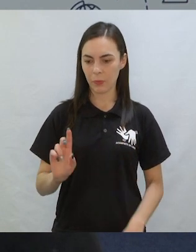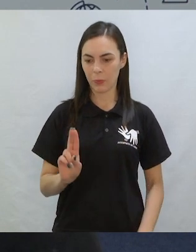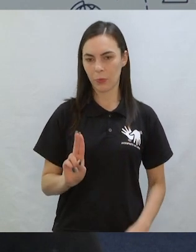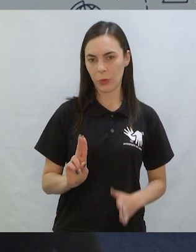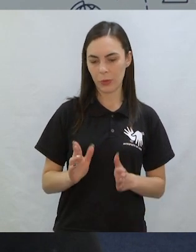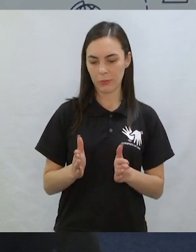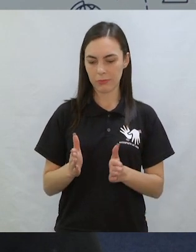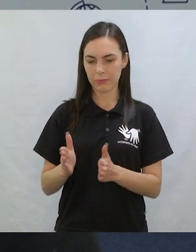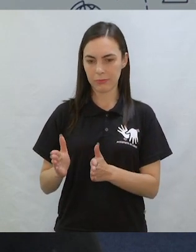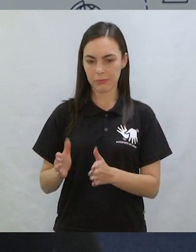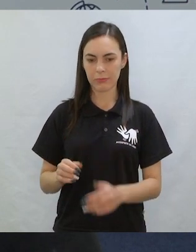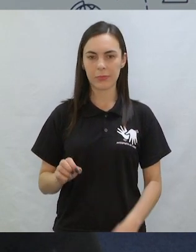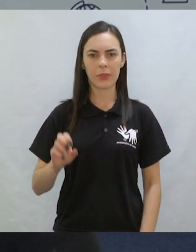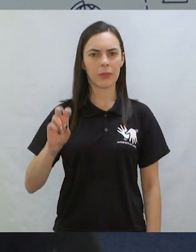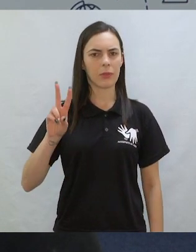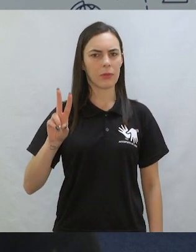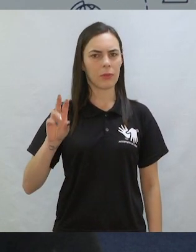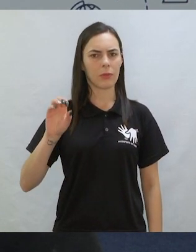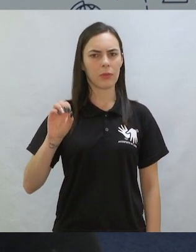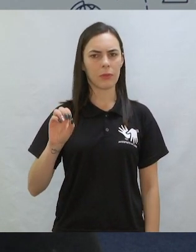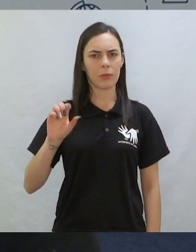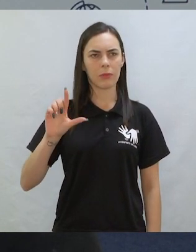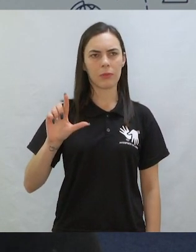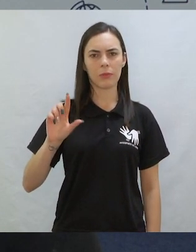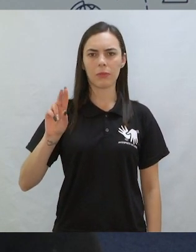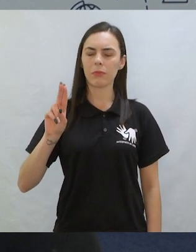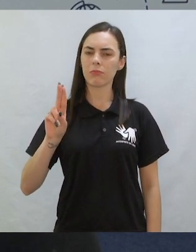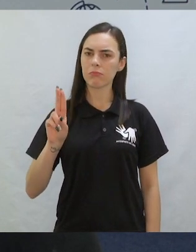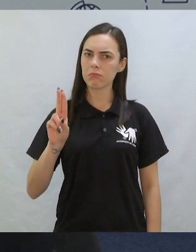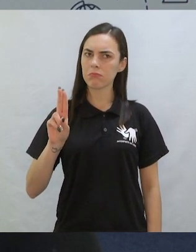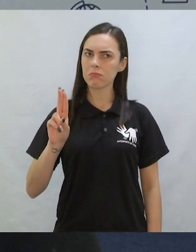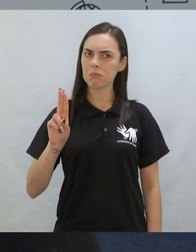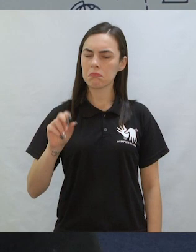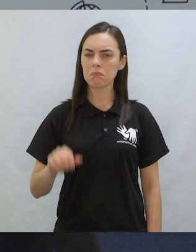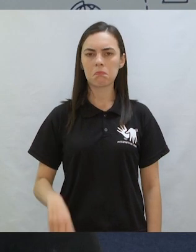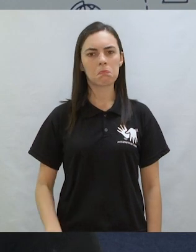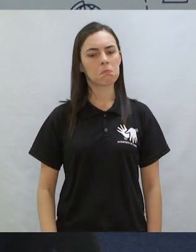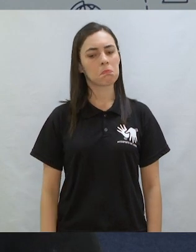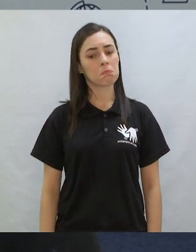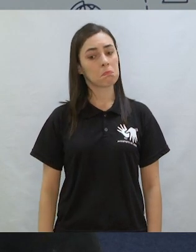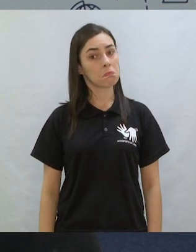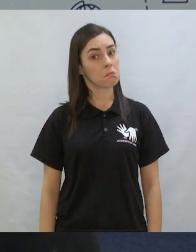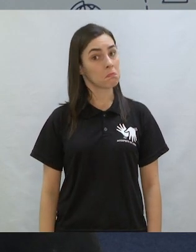da letra L, então formou vo-lu.